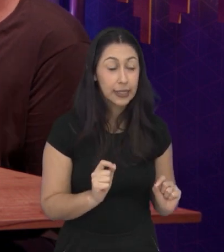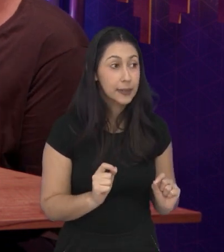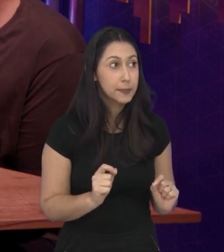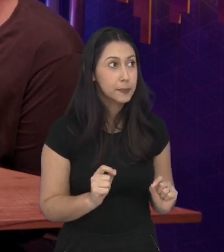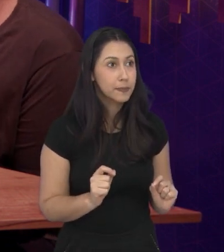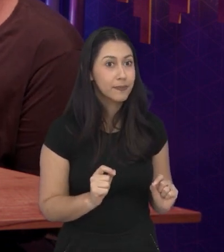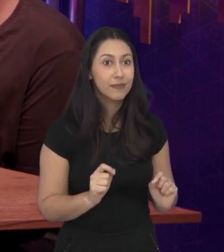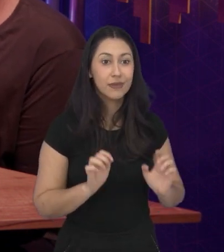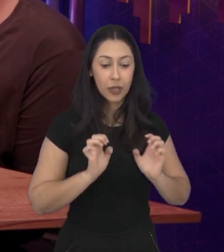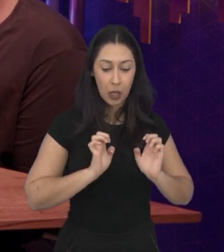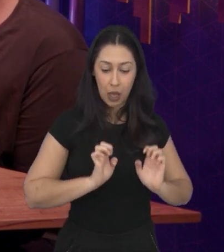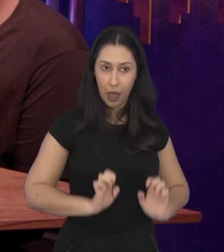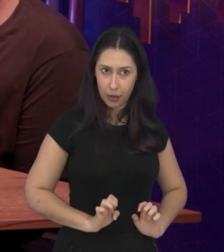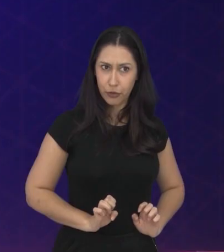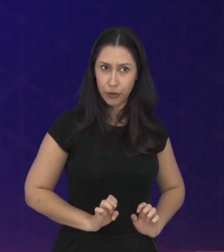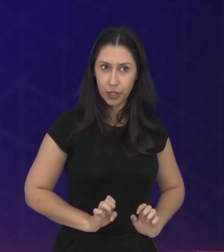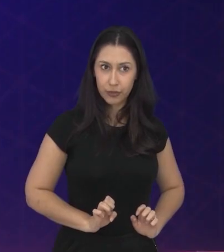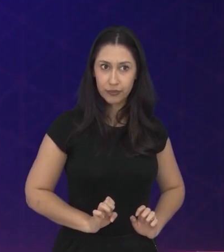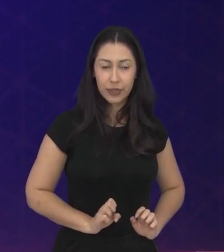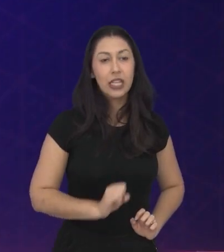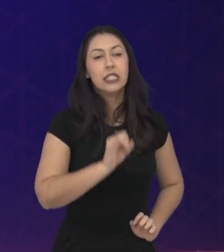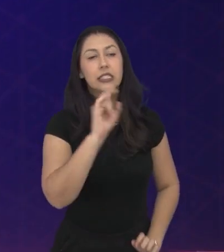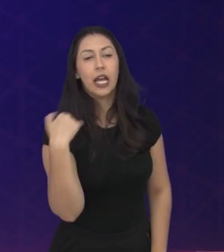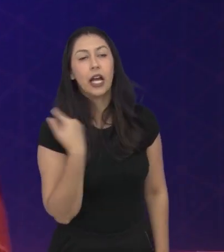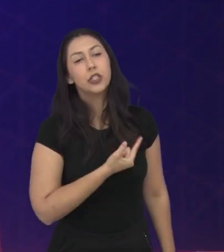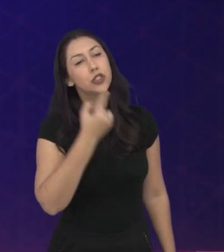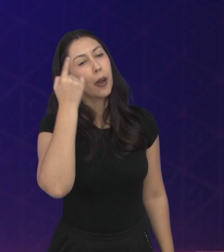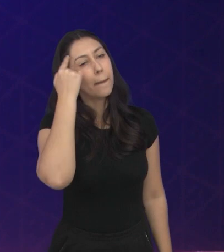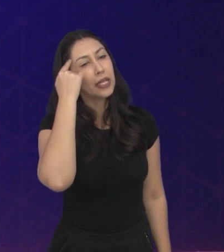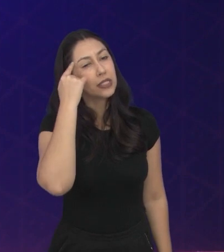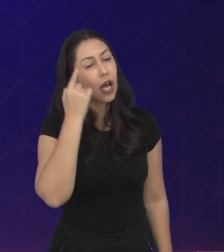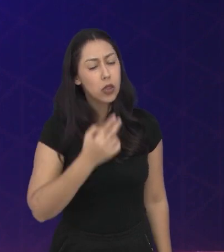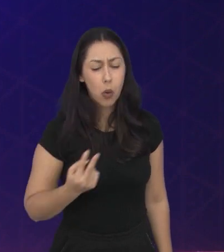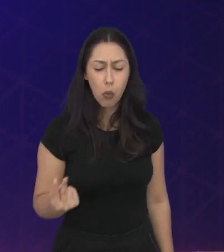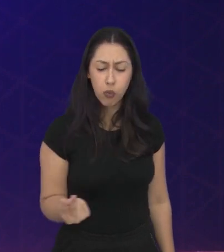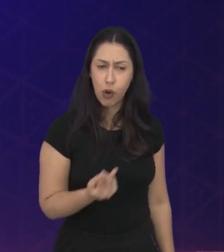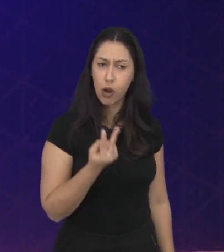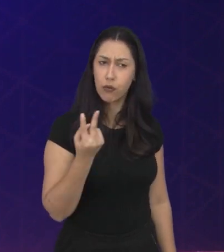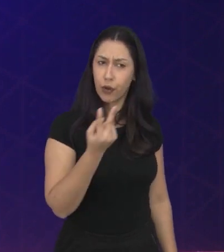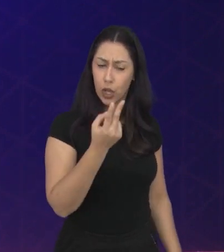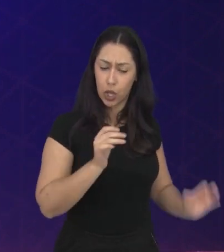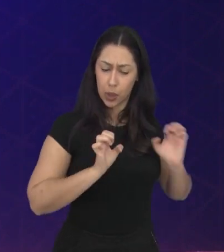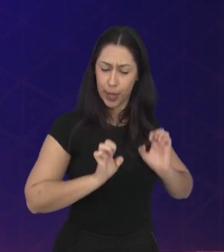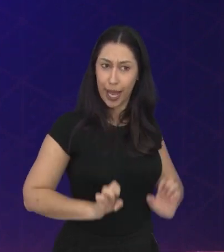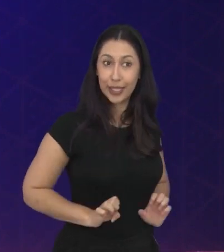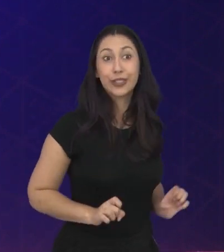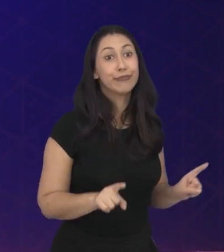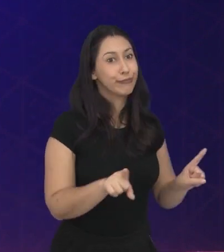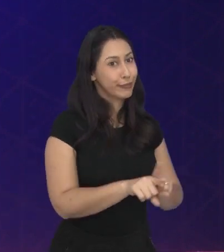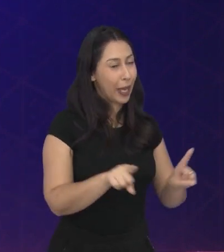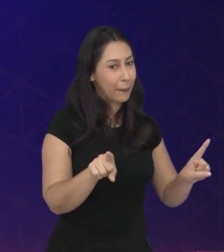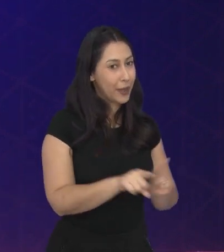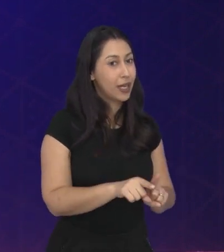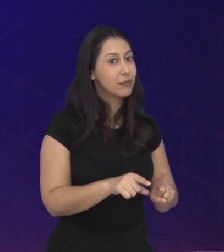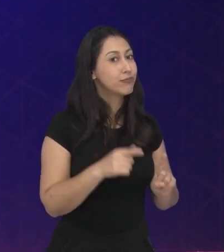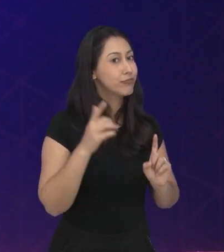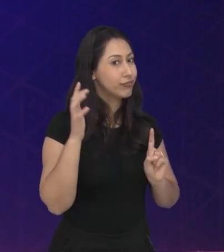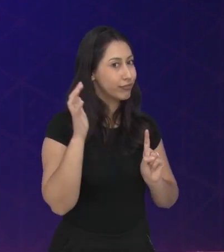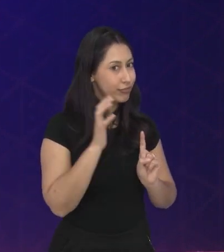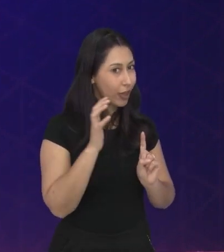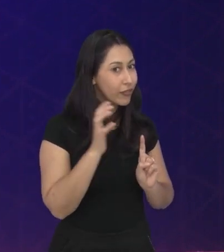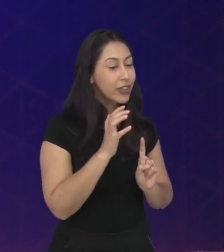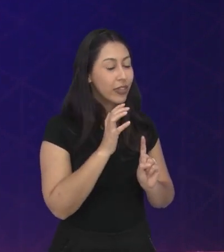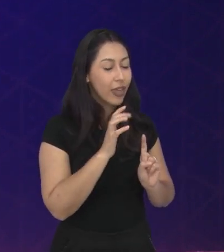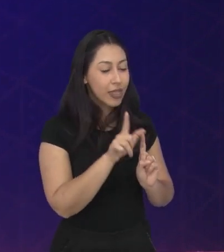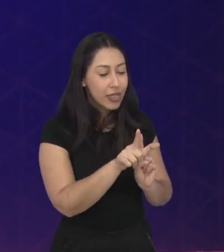também é a ética. Quando a gente pensa na nossa ética, nos valores, na moral, isso tudo afeta muito as nossas escolhas também.